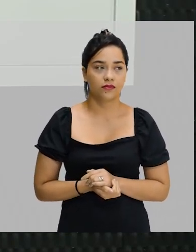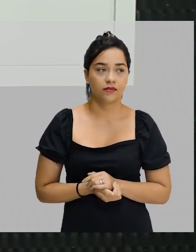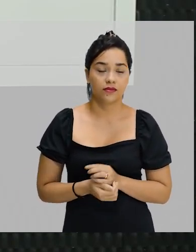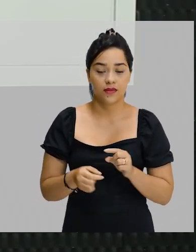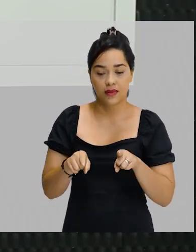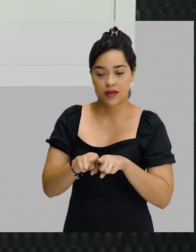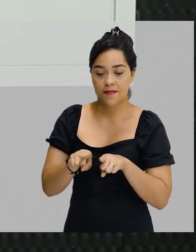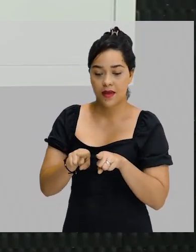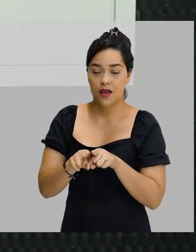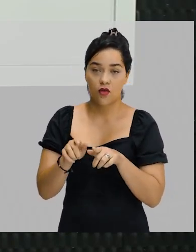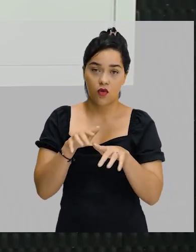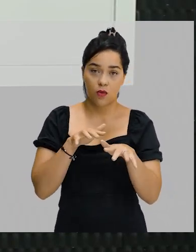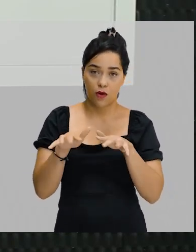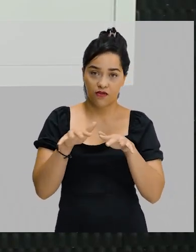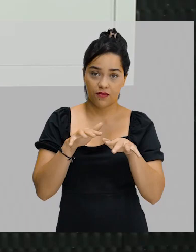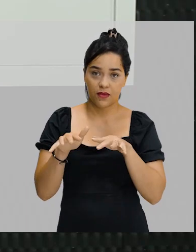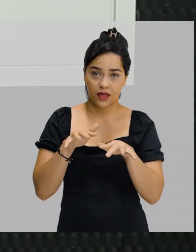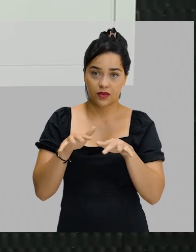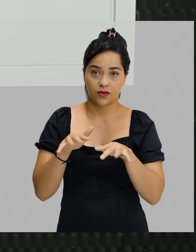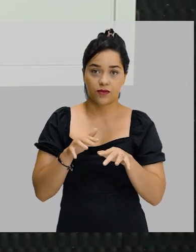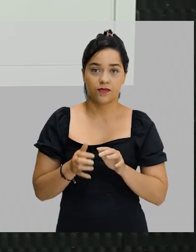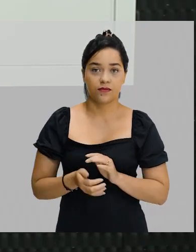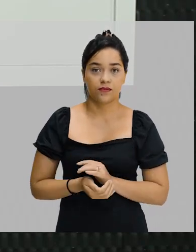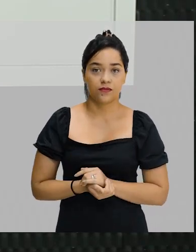e o movimento